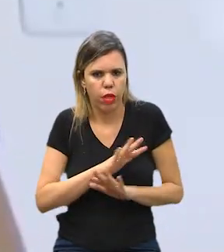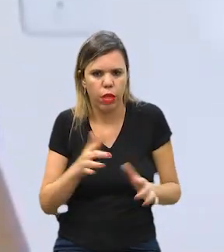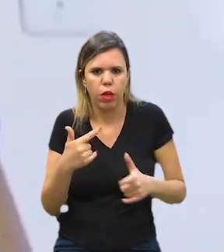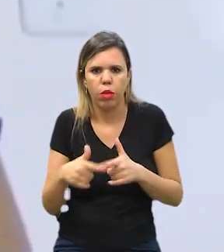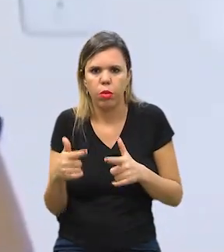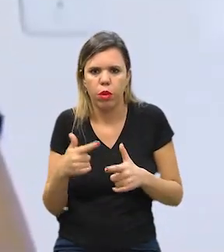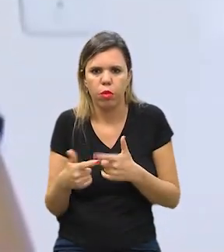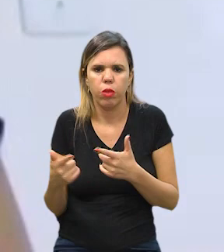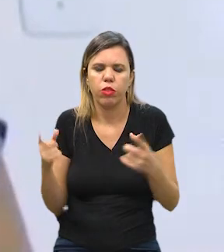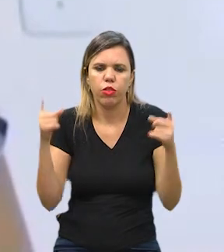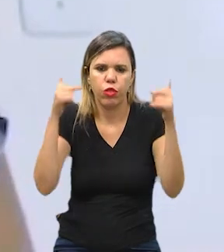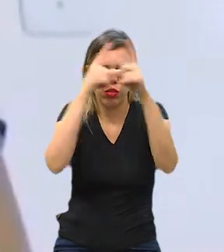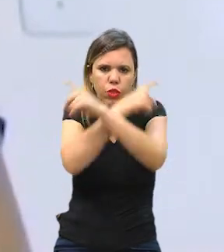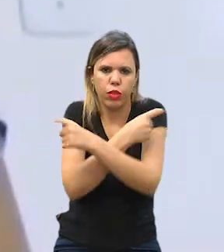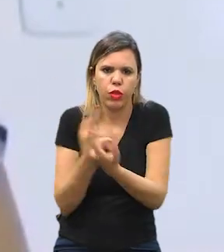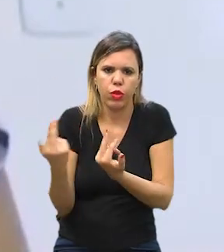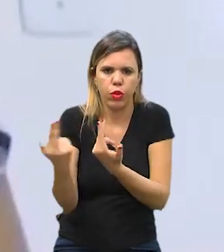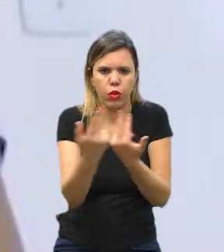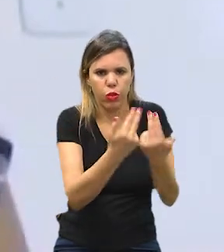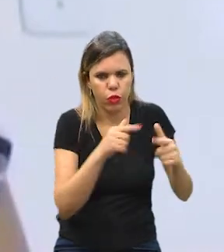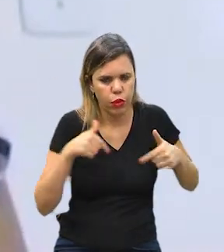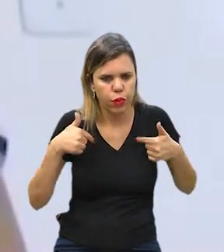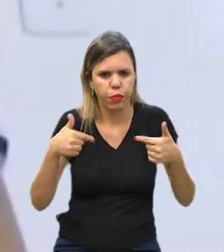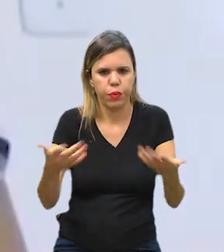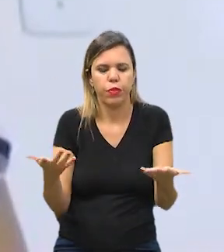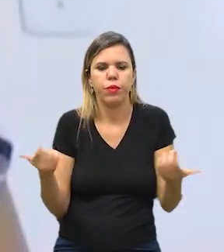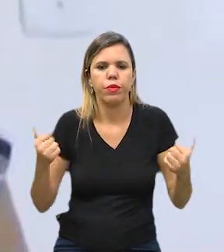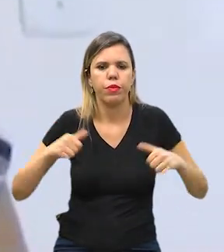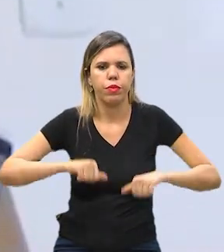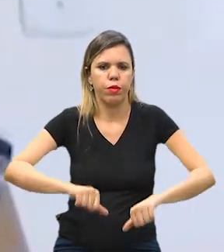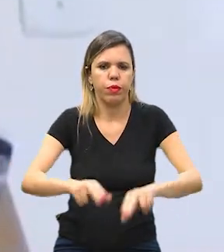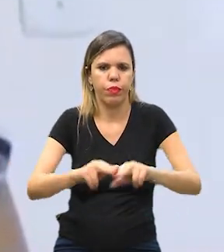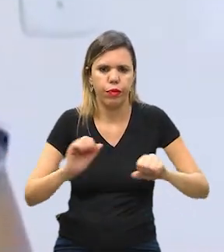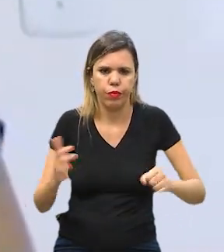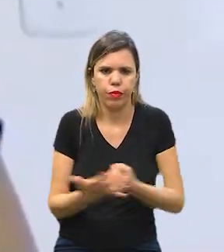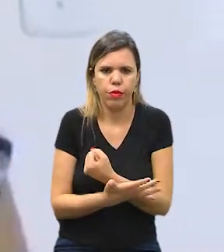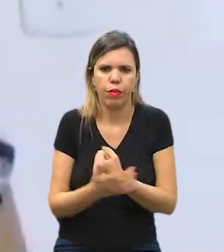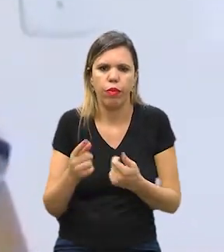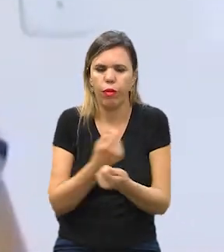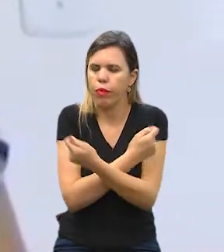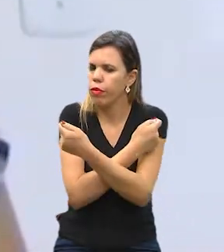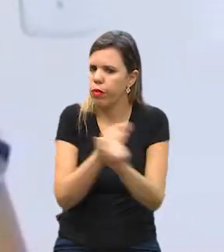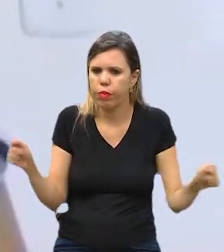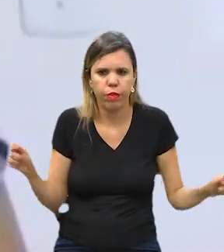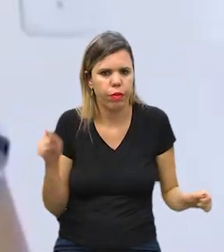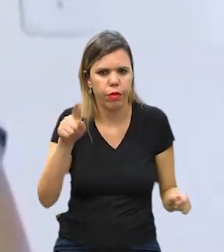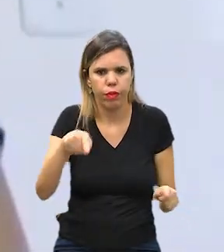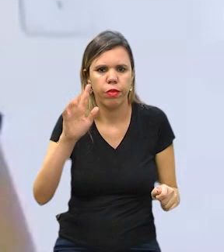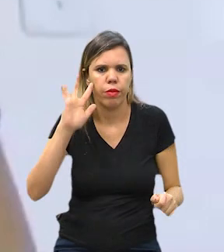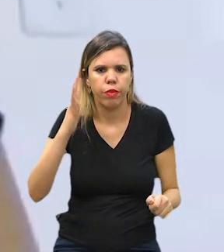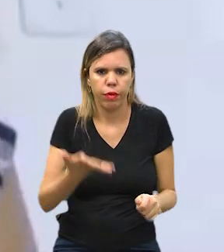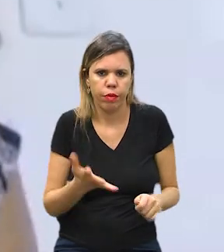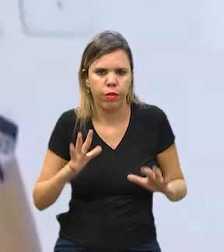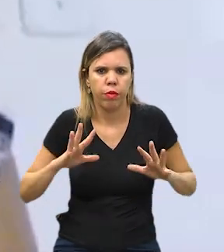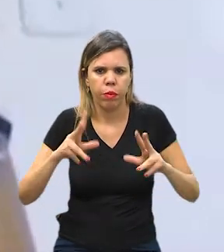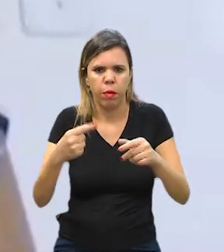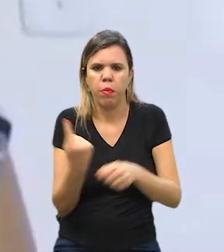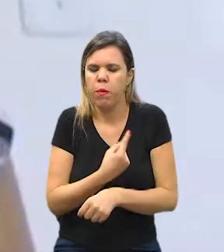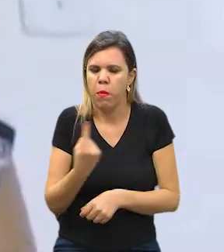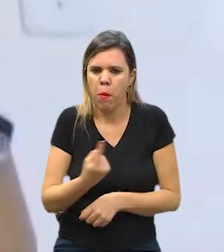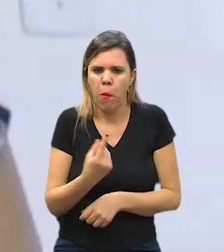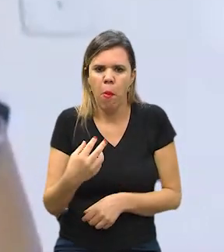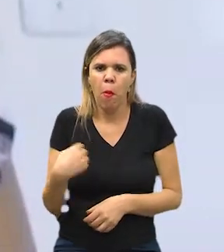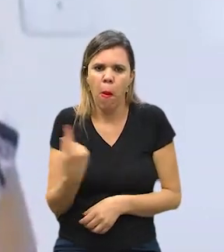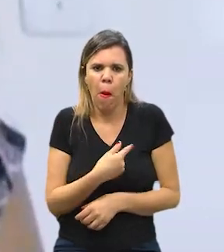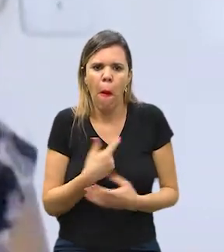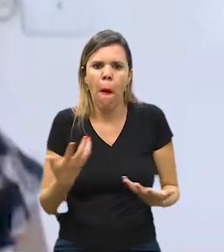né? Ninguém tem problemas tão complexos quanto esses que a gente enfrenta, agravados agora com a pandemia. É impossível você